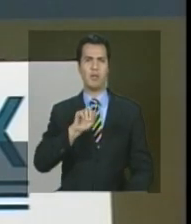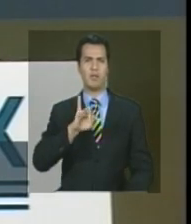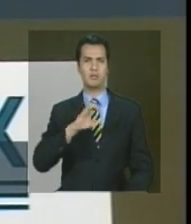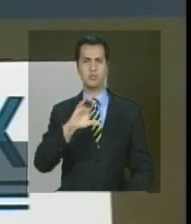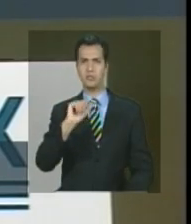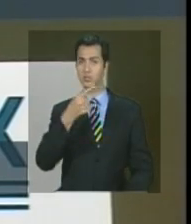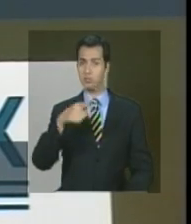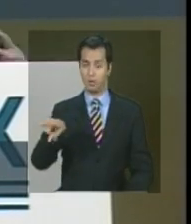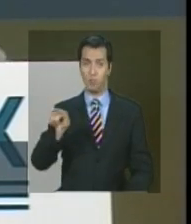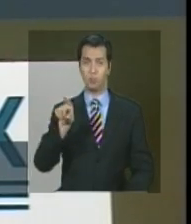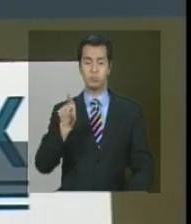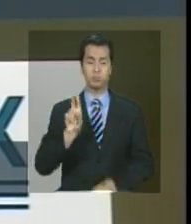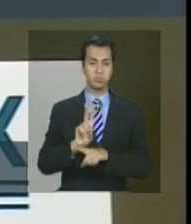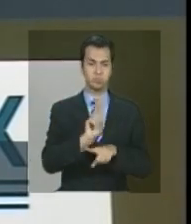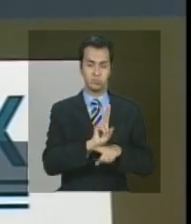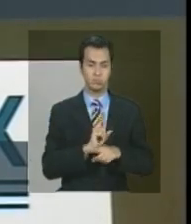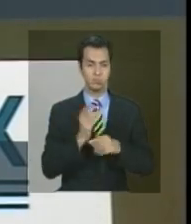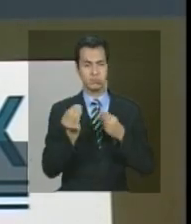se tinha